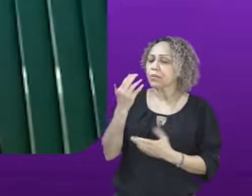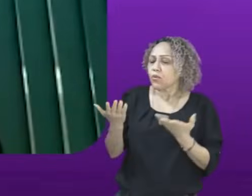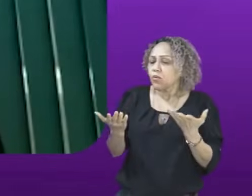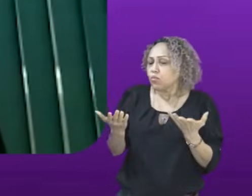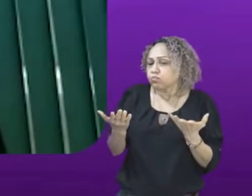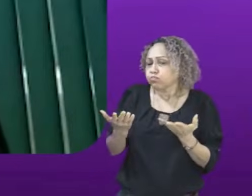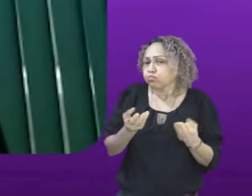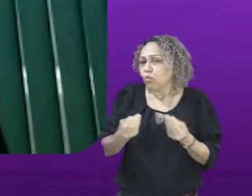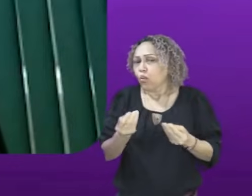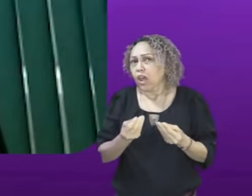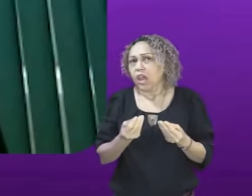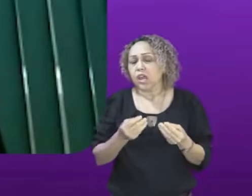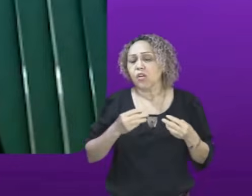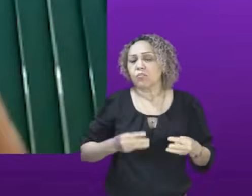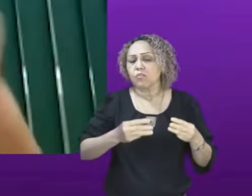construir